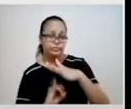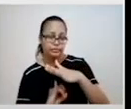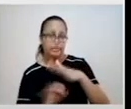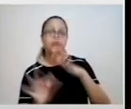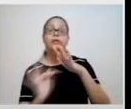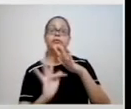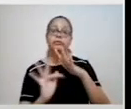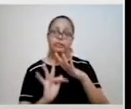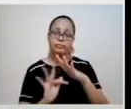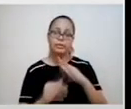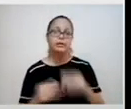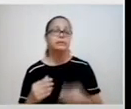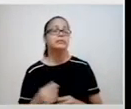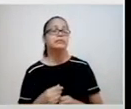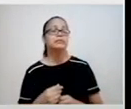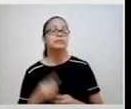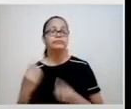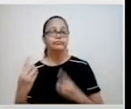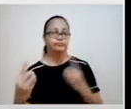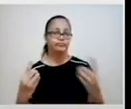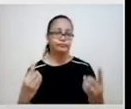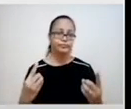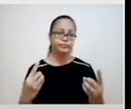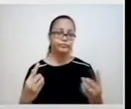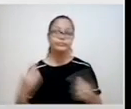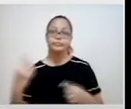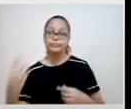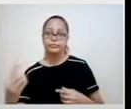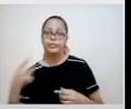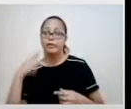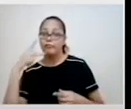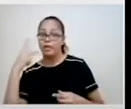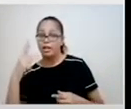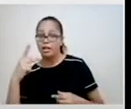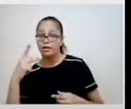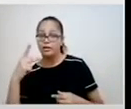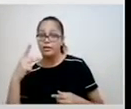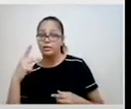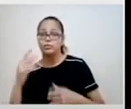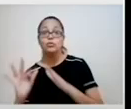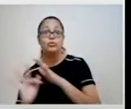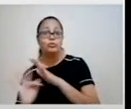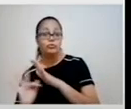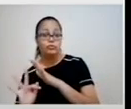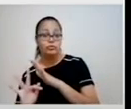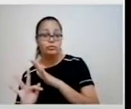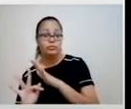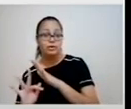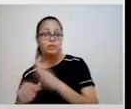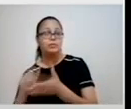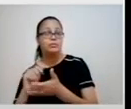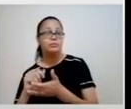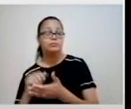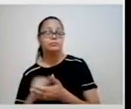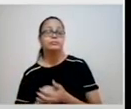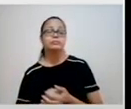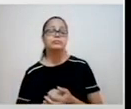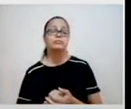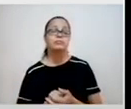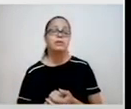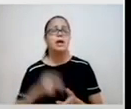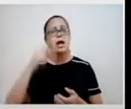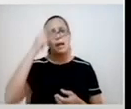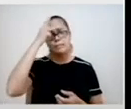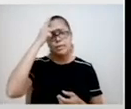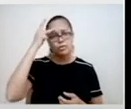Então, eu vou ter aí, por exemplo, o falado formal, uma palestra, um discurso, é super formal. Né? A pessoa que